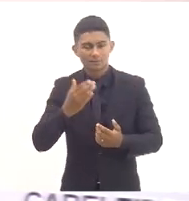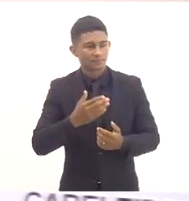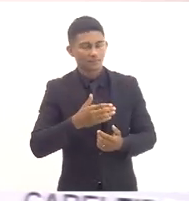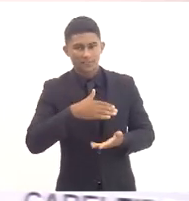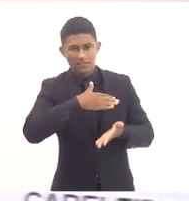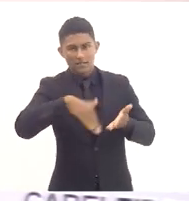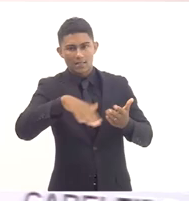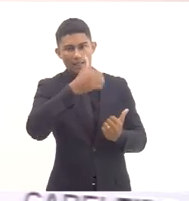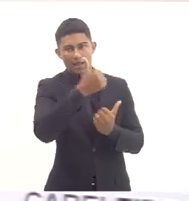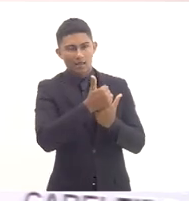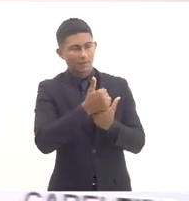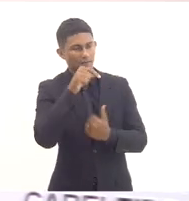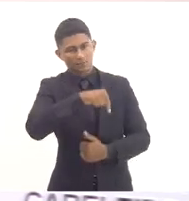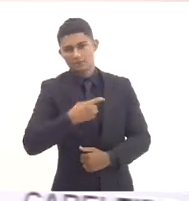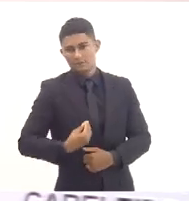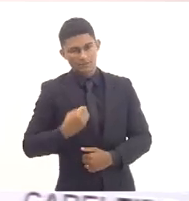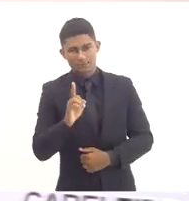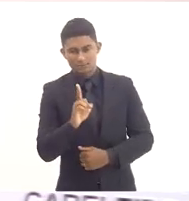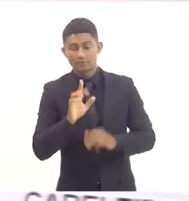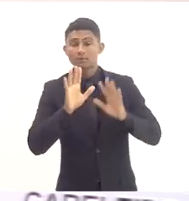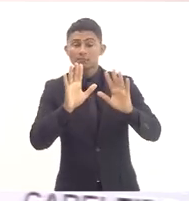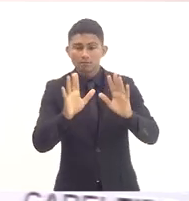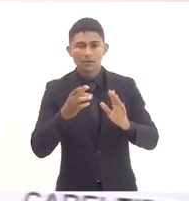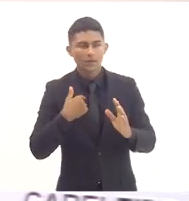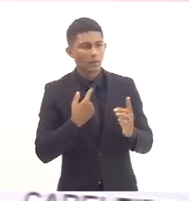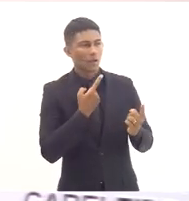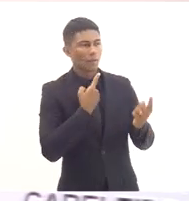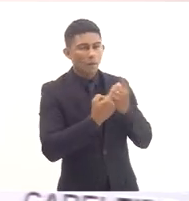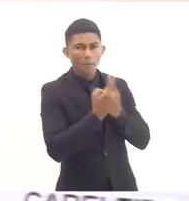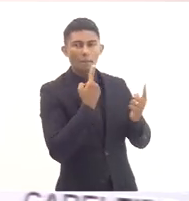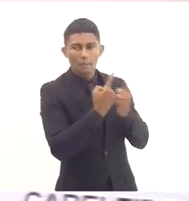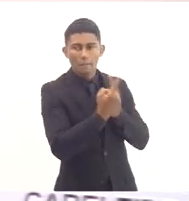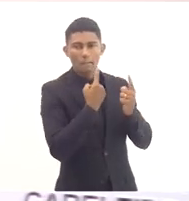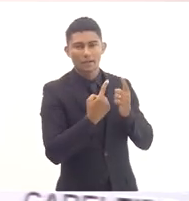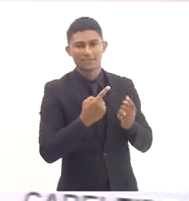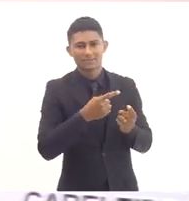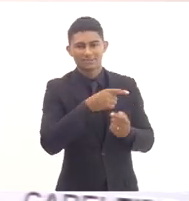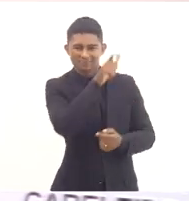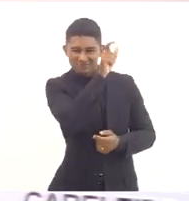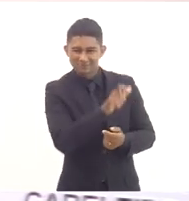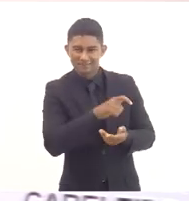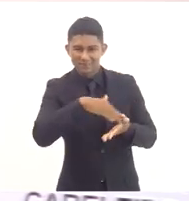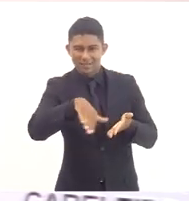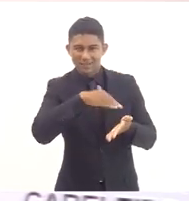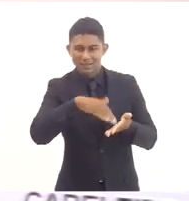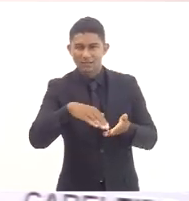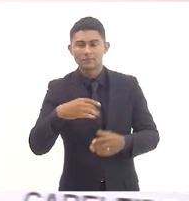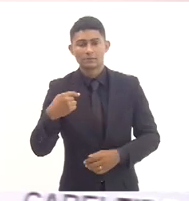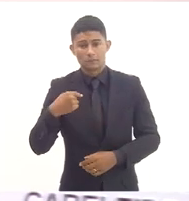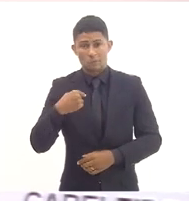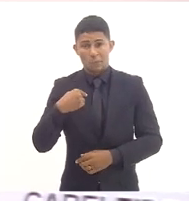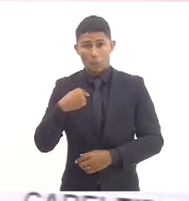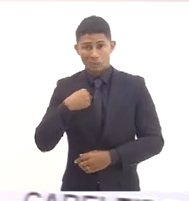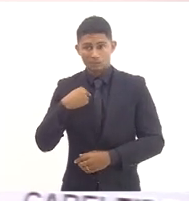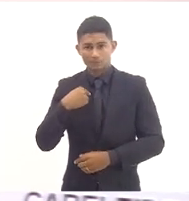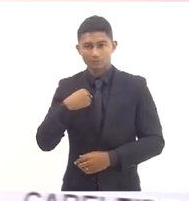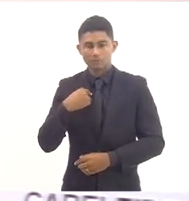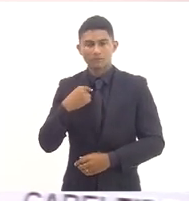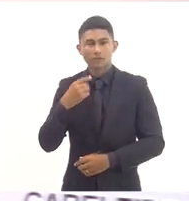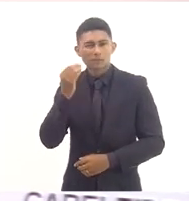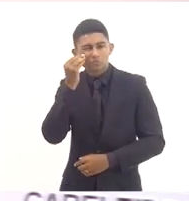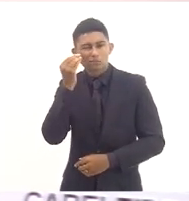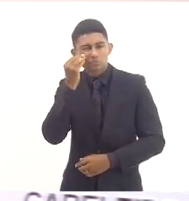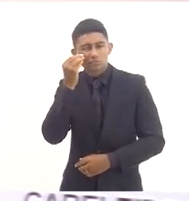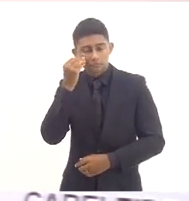mas ela eu trocando muito com ela com com isso eu experimento Eu sou um dos dez porcento